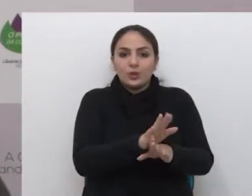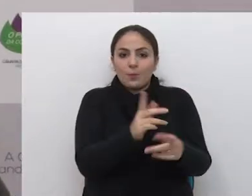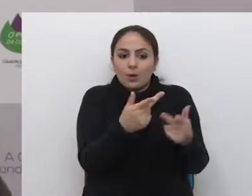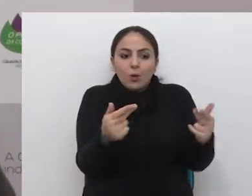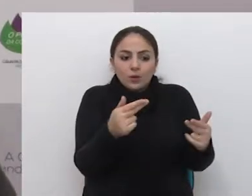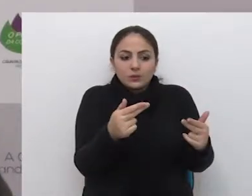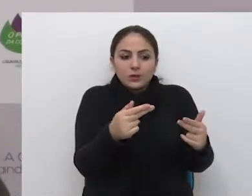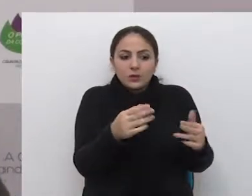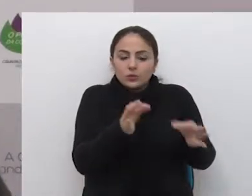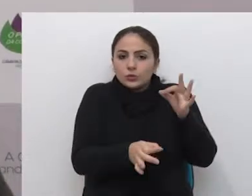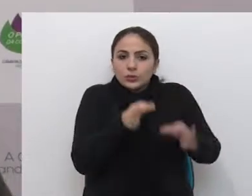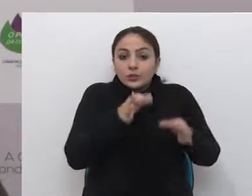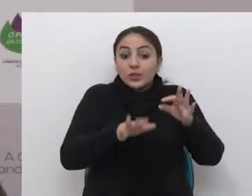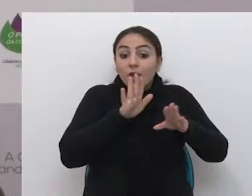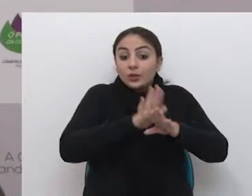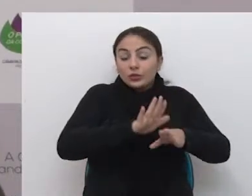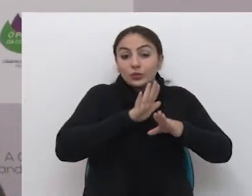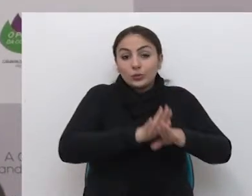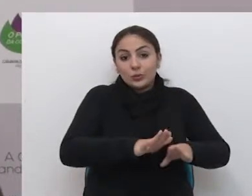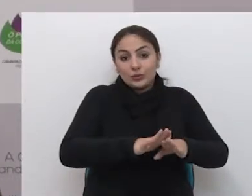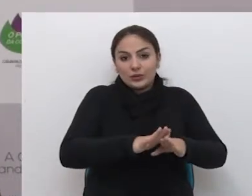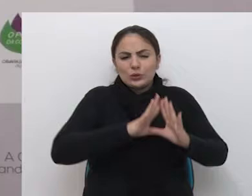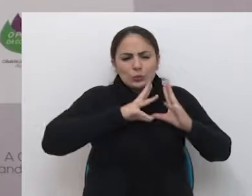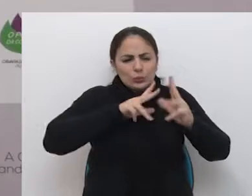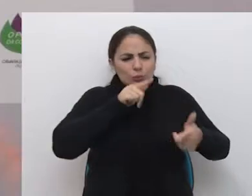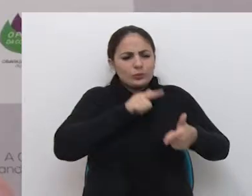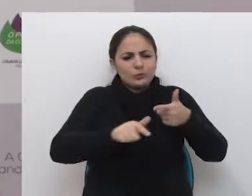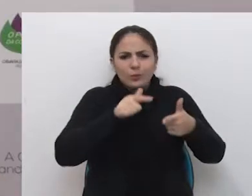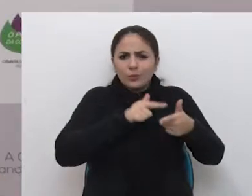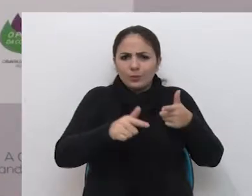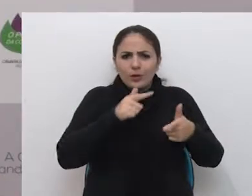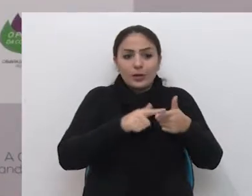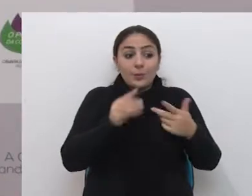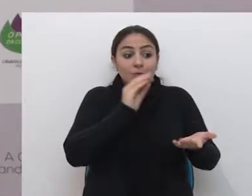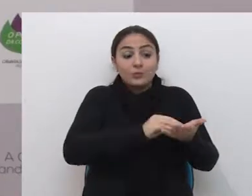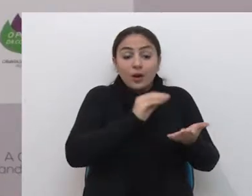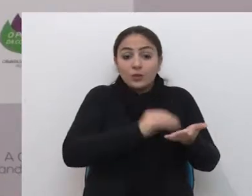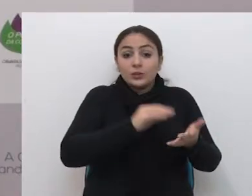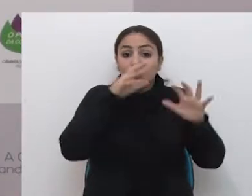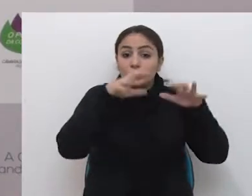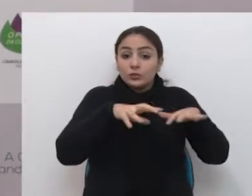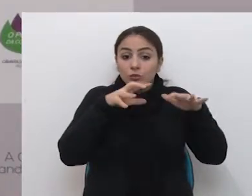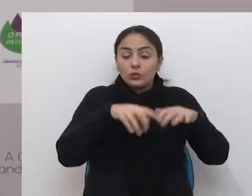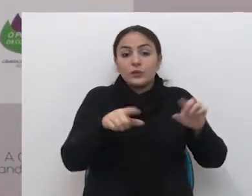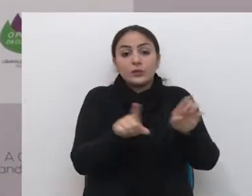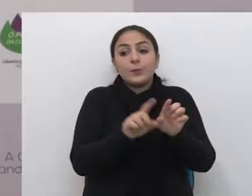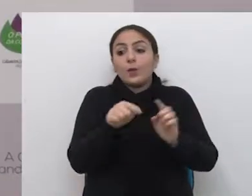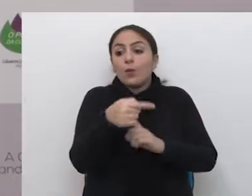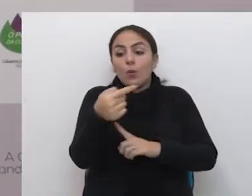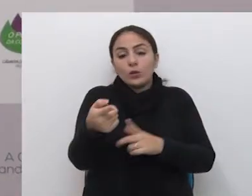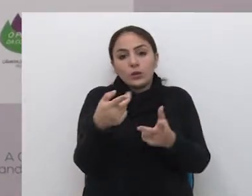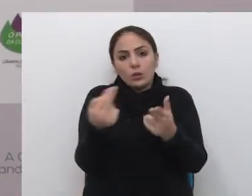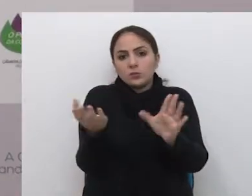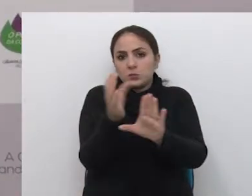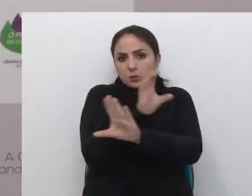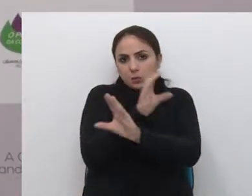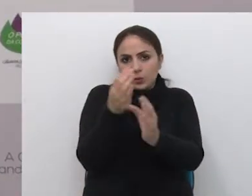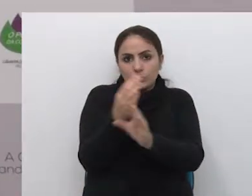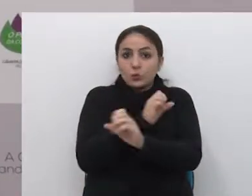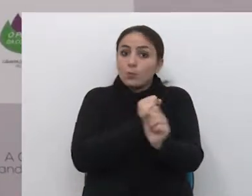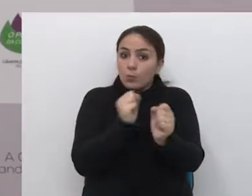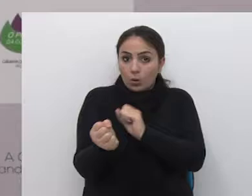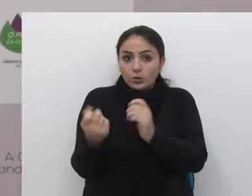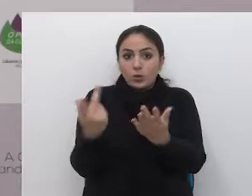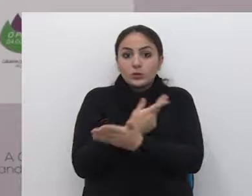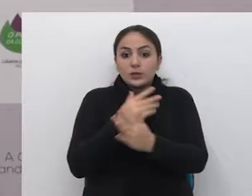jurídico que torne toda essa dramatização que ocorre por falta das chuvas, enfim, e outros fenômenos climáticos que podem